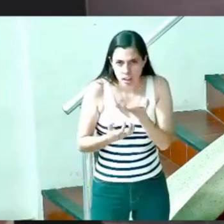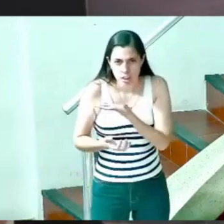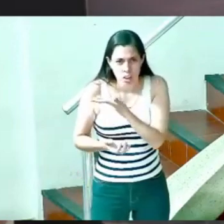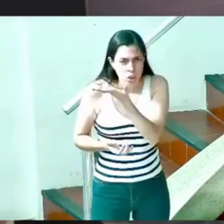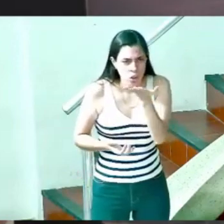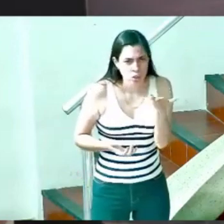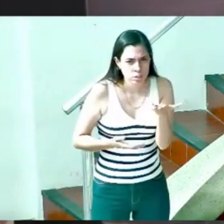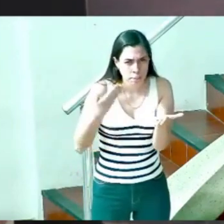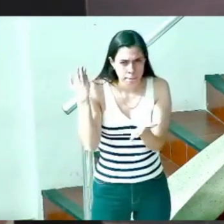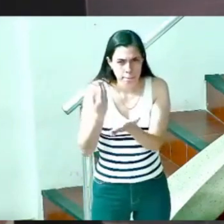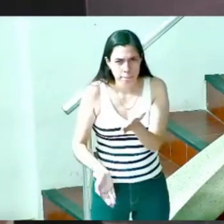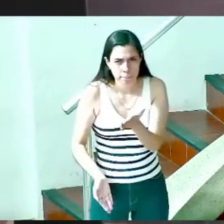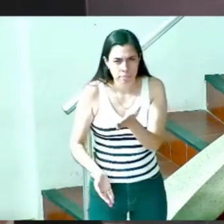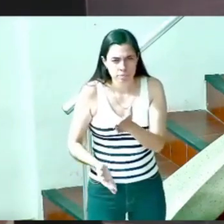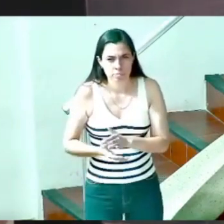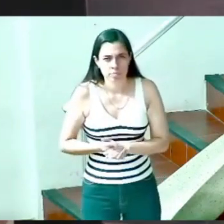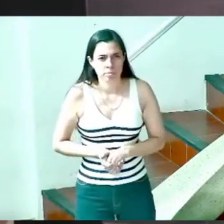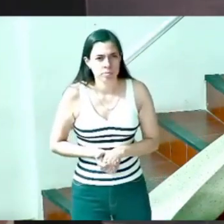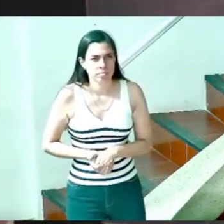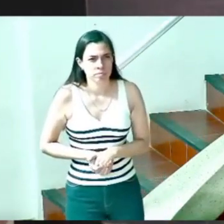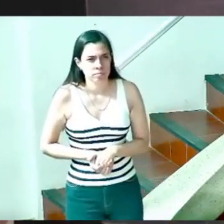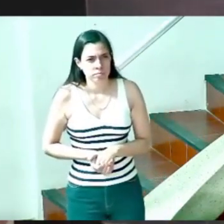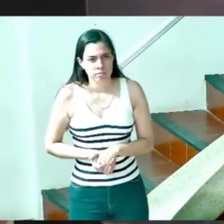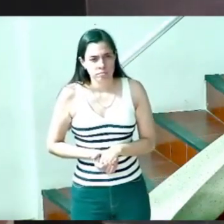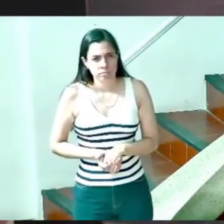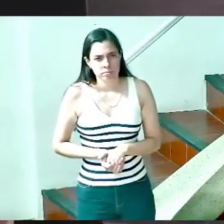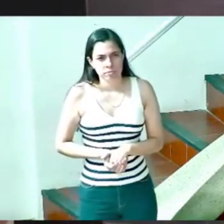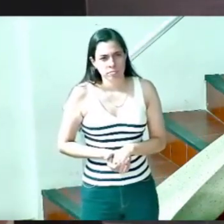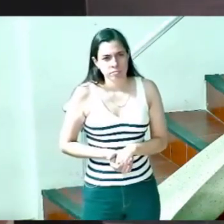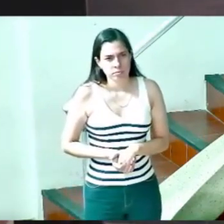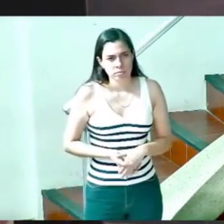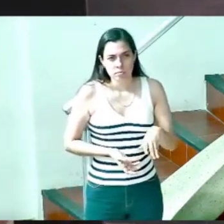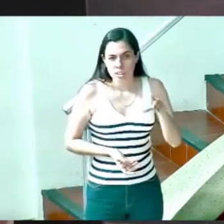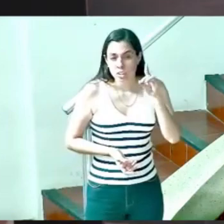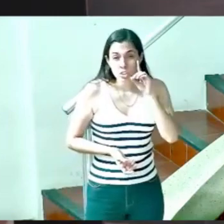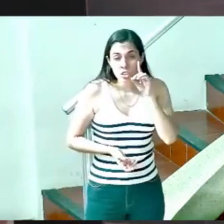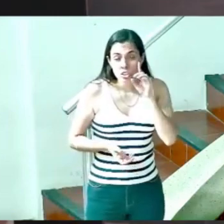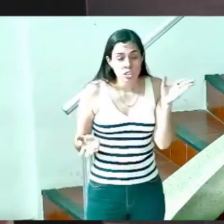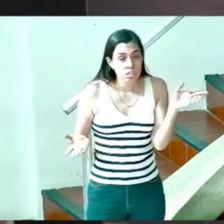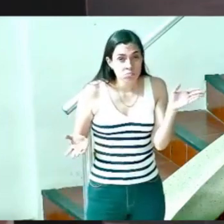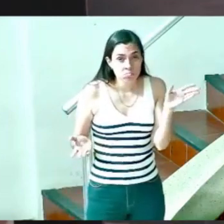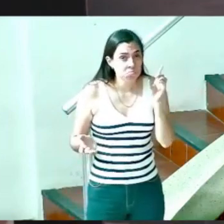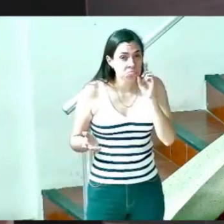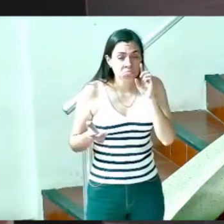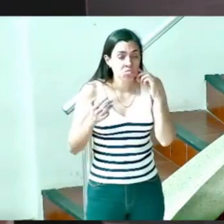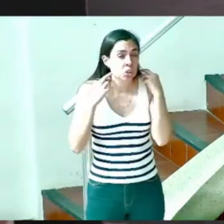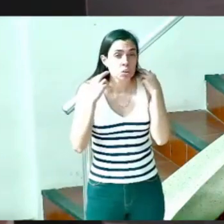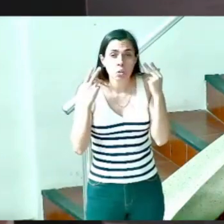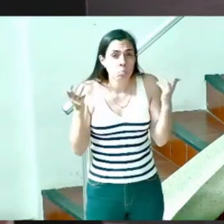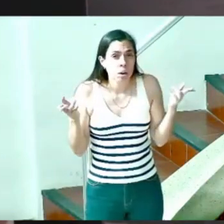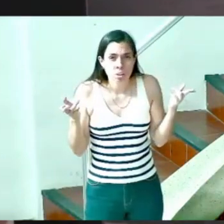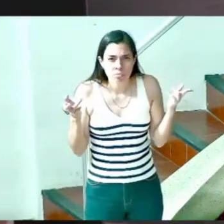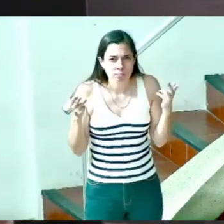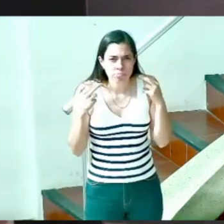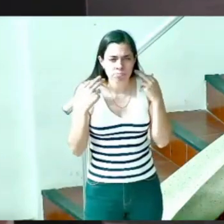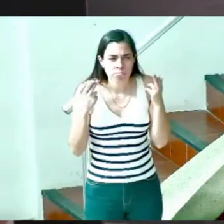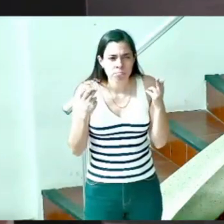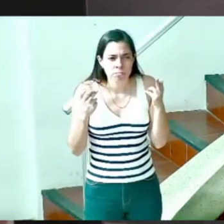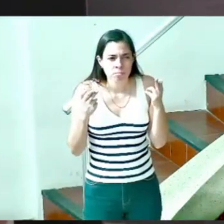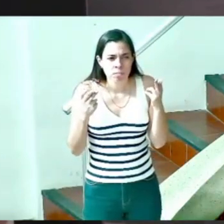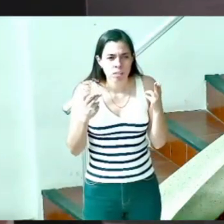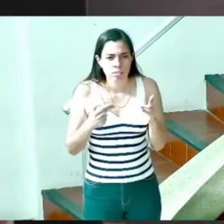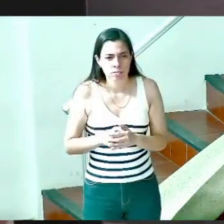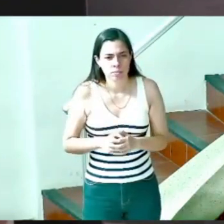claramente perceber algo estranho, mas que exige discernimento espiritual para